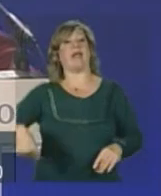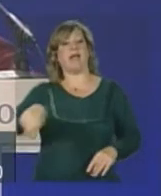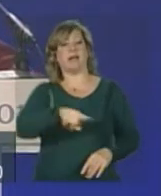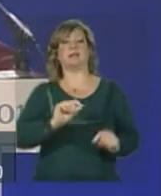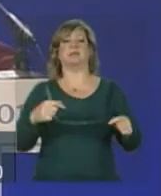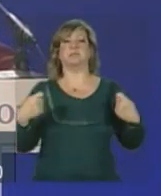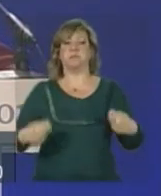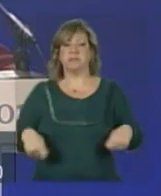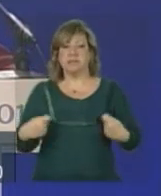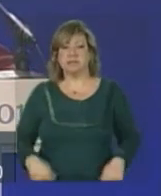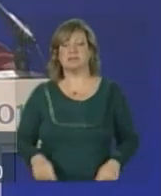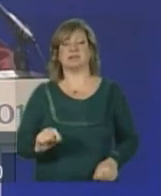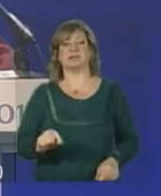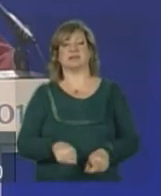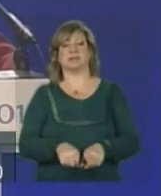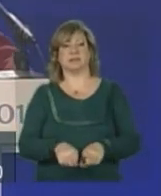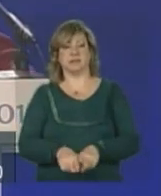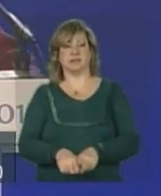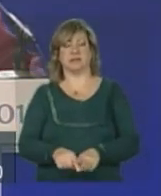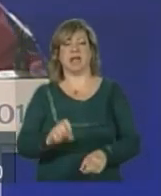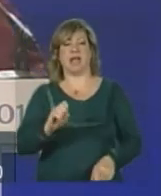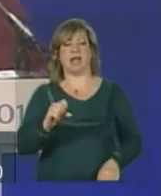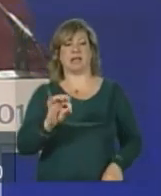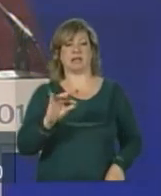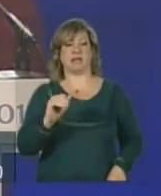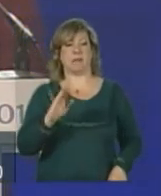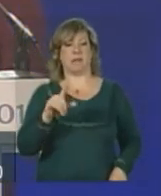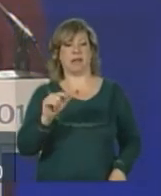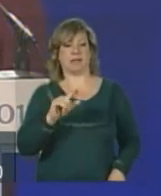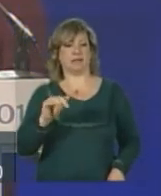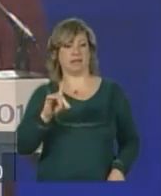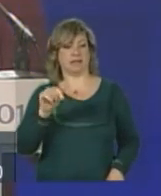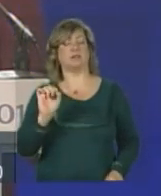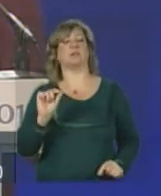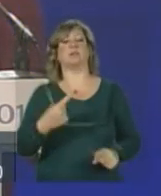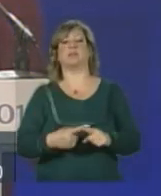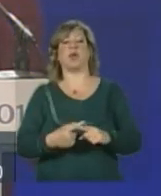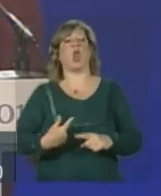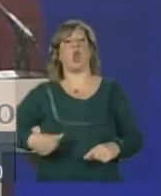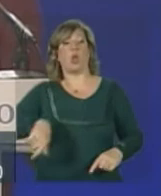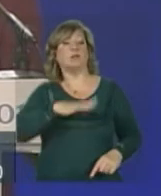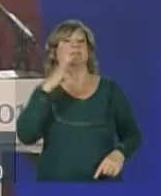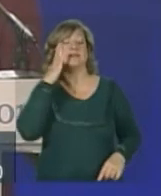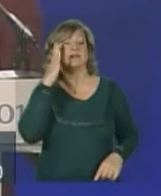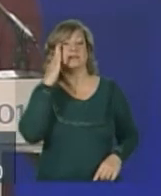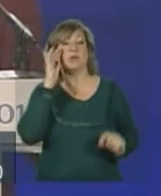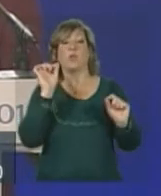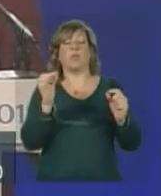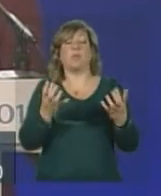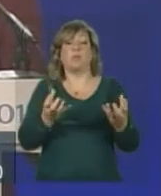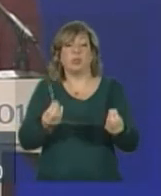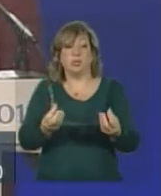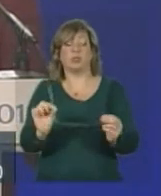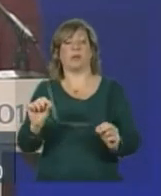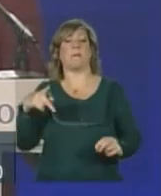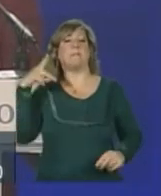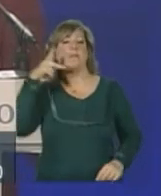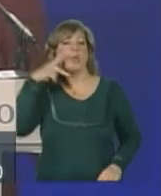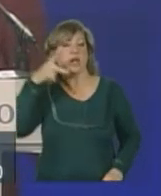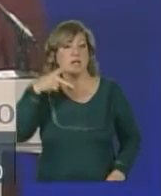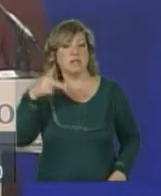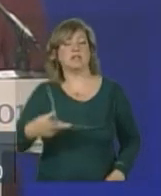ser estabilizadas também, porque nós sabemos o tanto que políticas